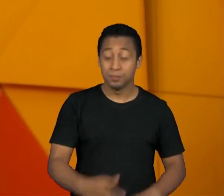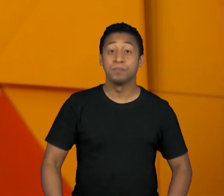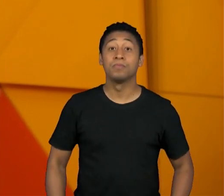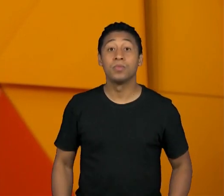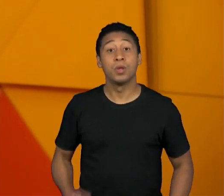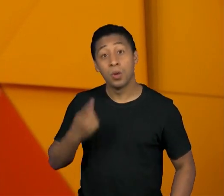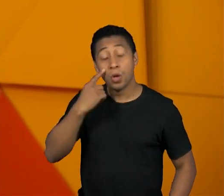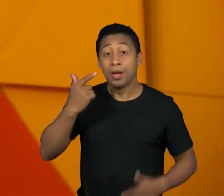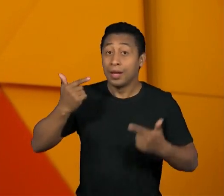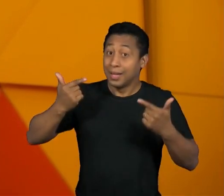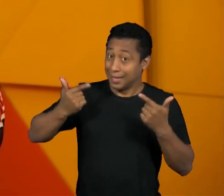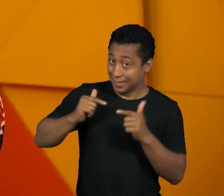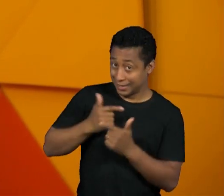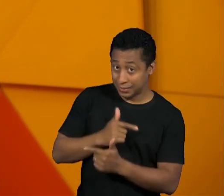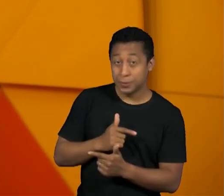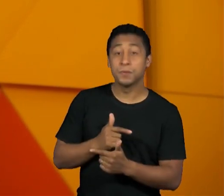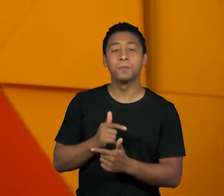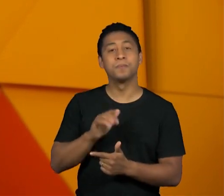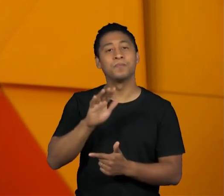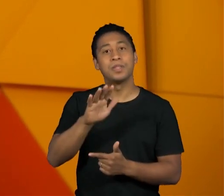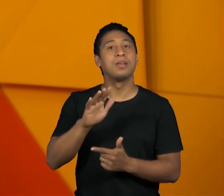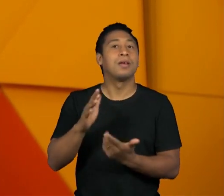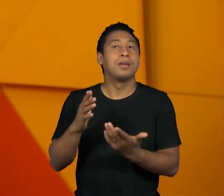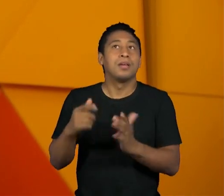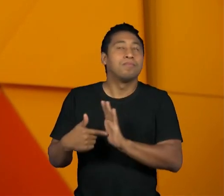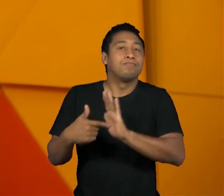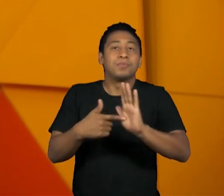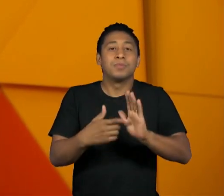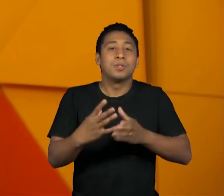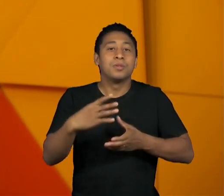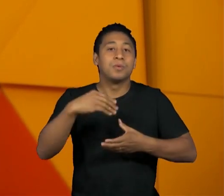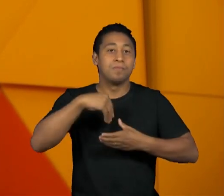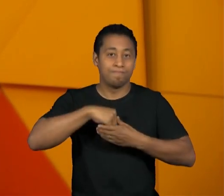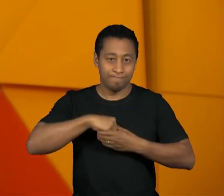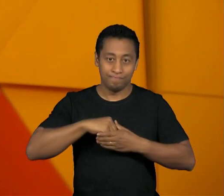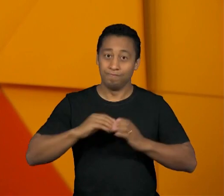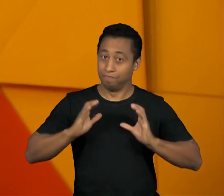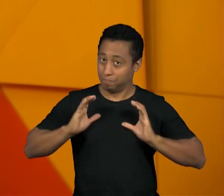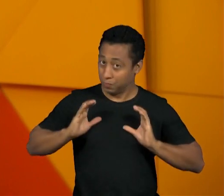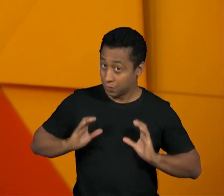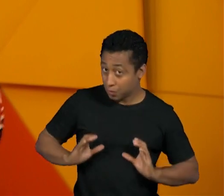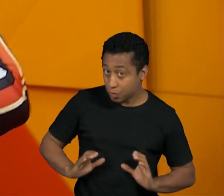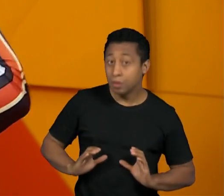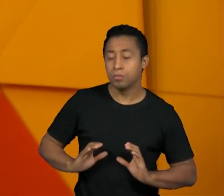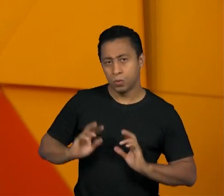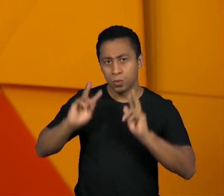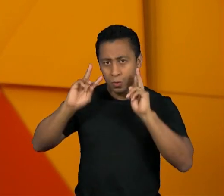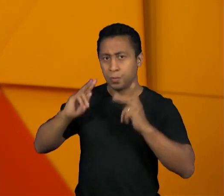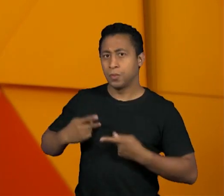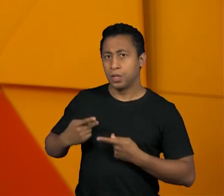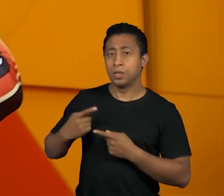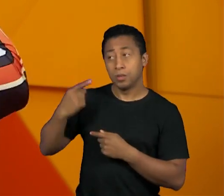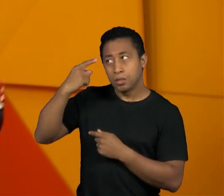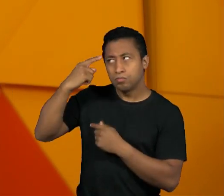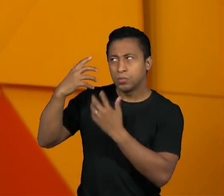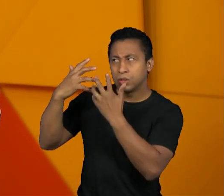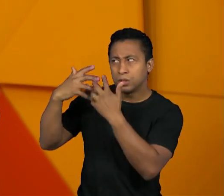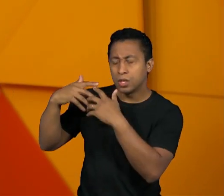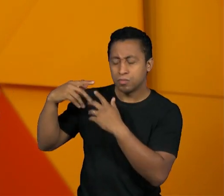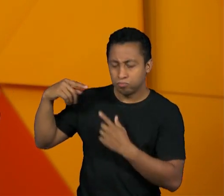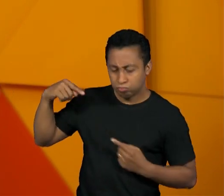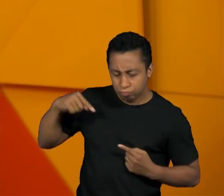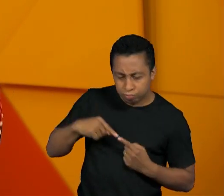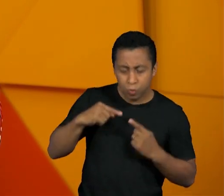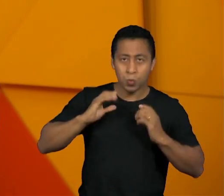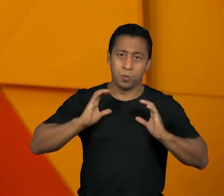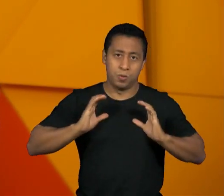Tecnicamente, o riso é uma manifestação do comportamento humano regida pelo nosso cérebro. Mas e aí, na prática? Rir nos